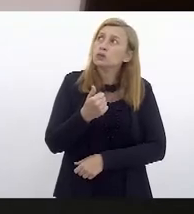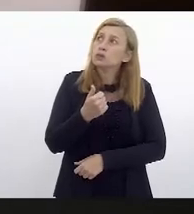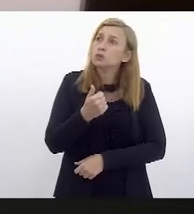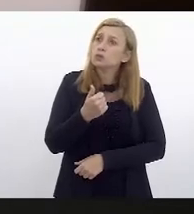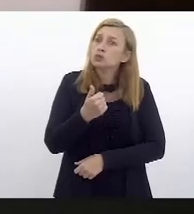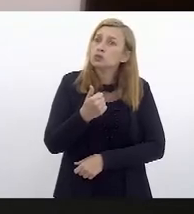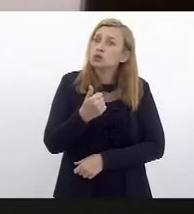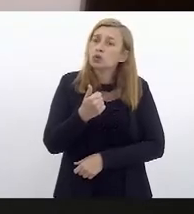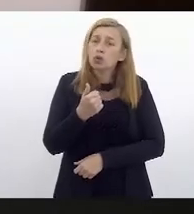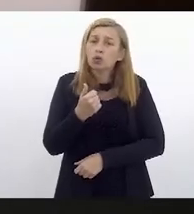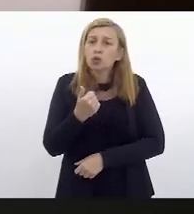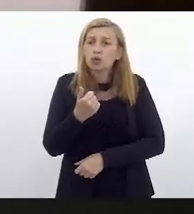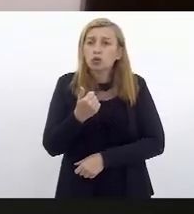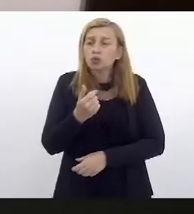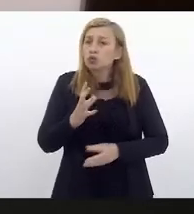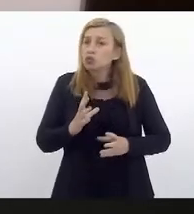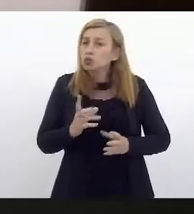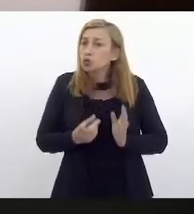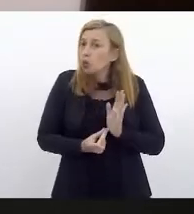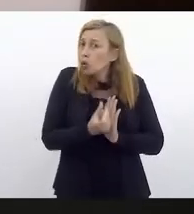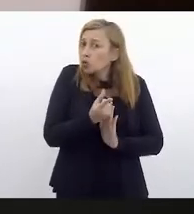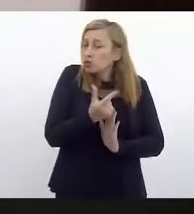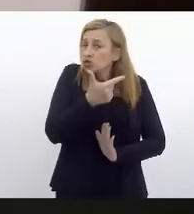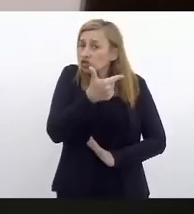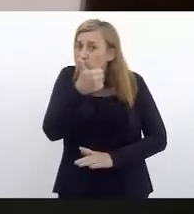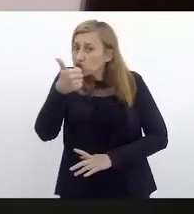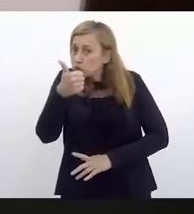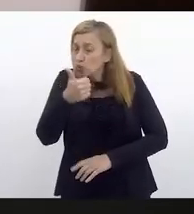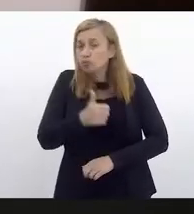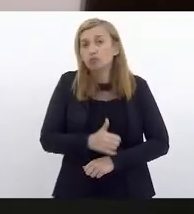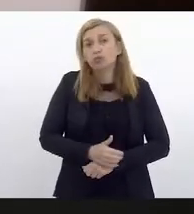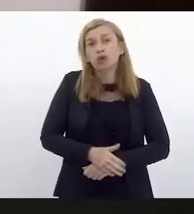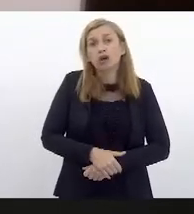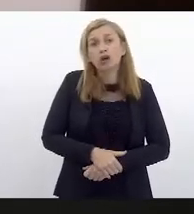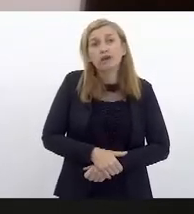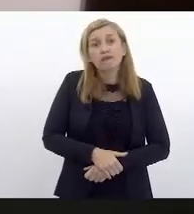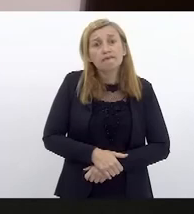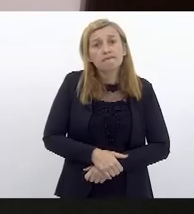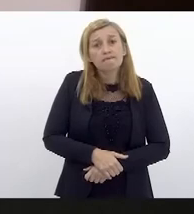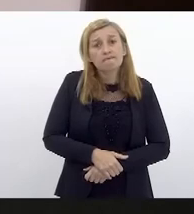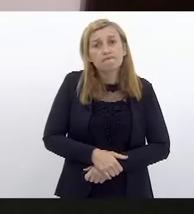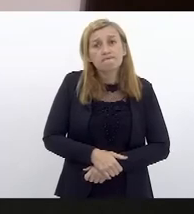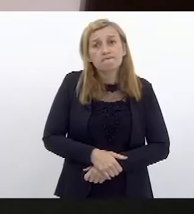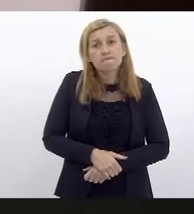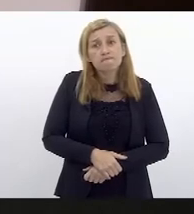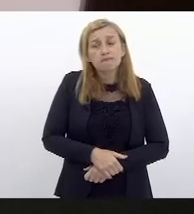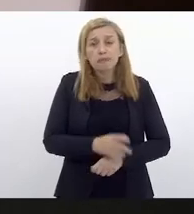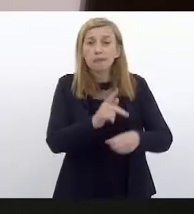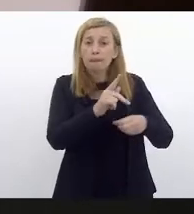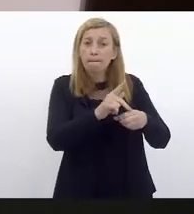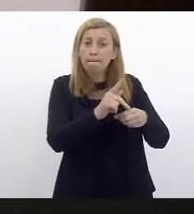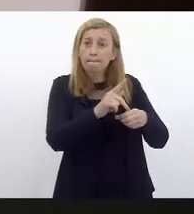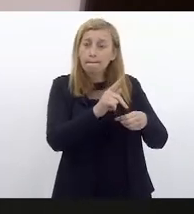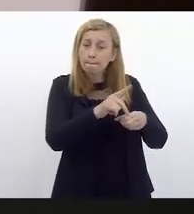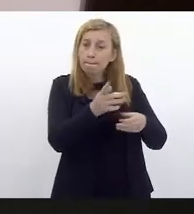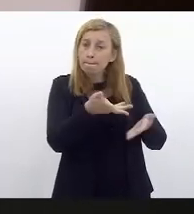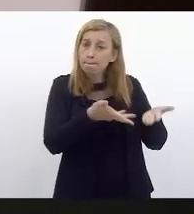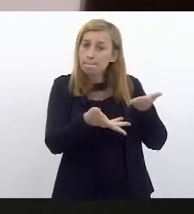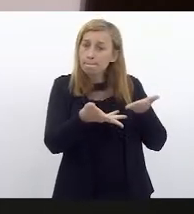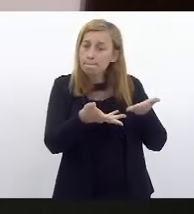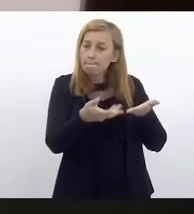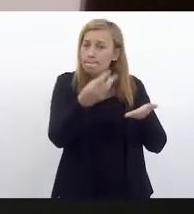o previsto no orçamento de 21 era para a ROE de participação